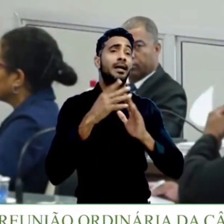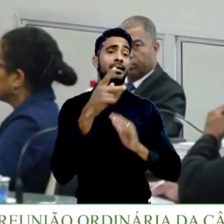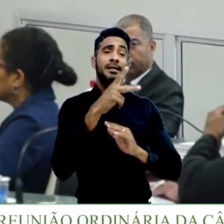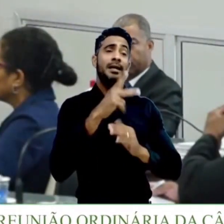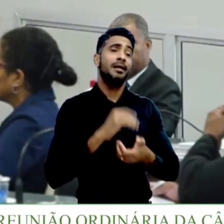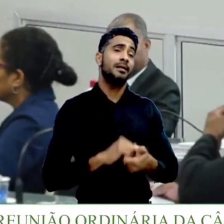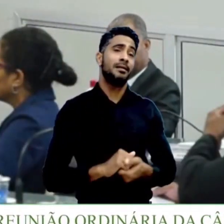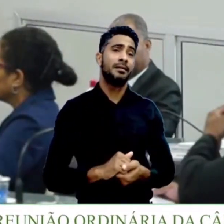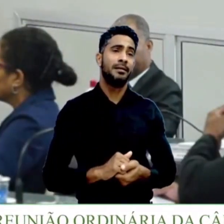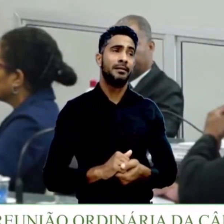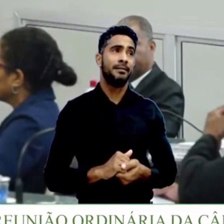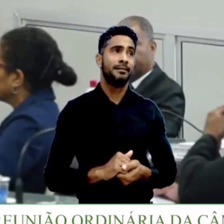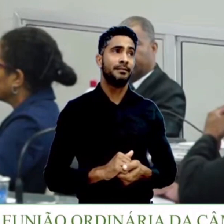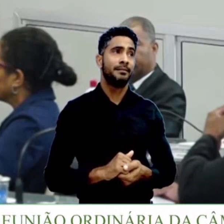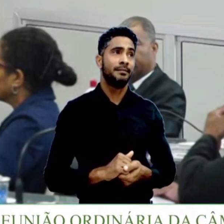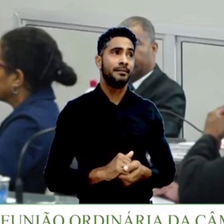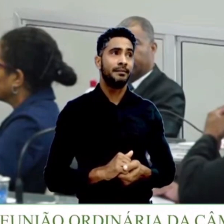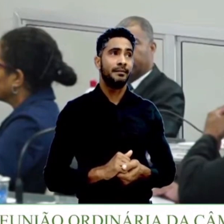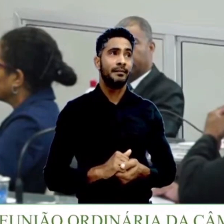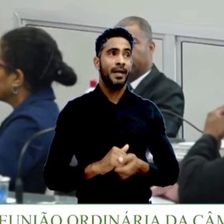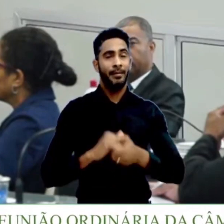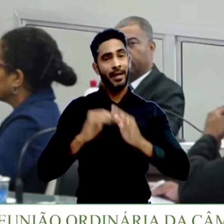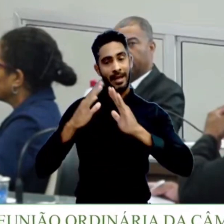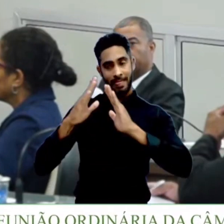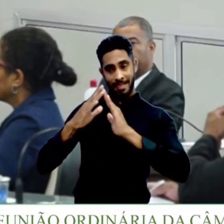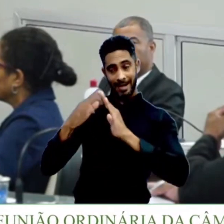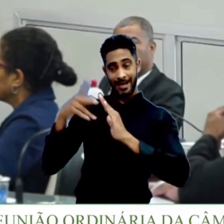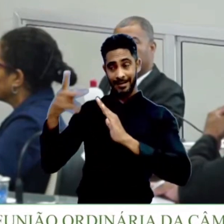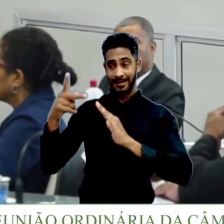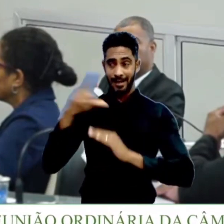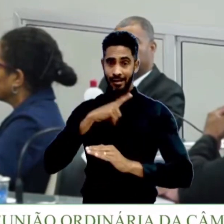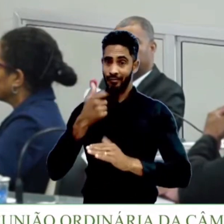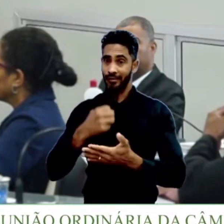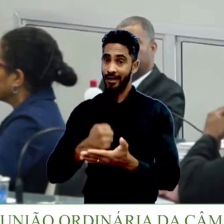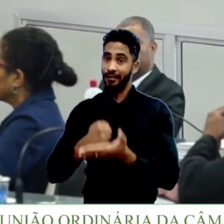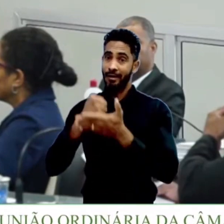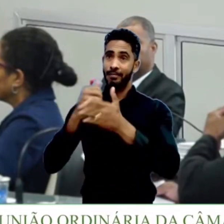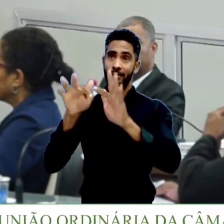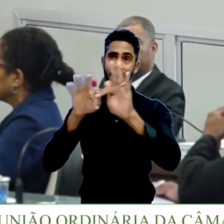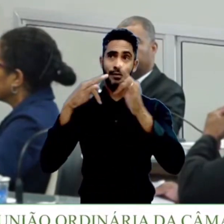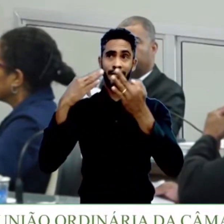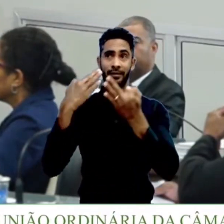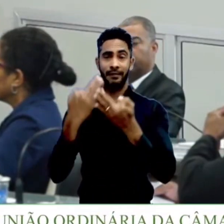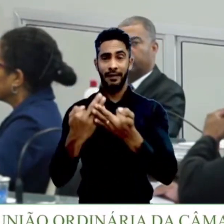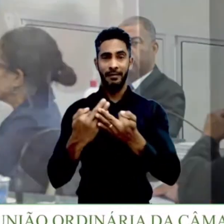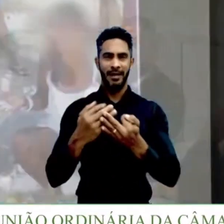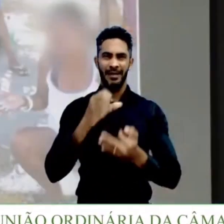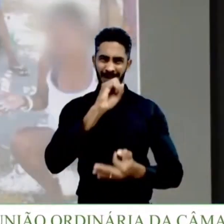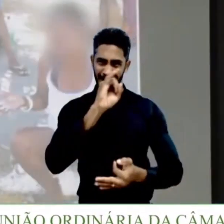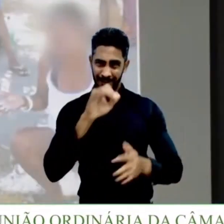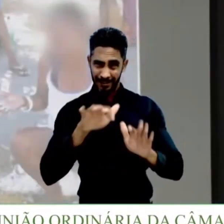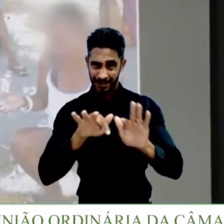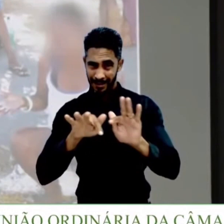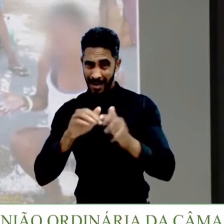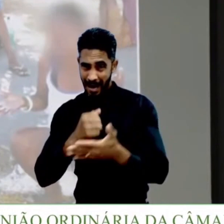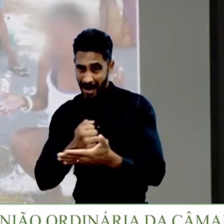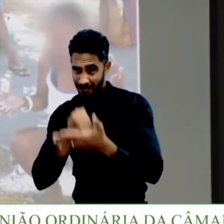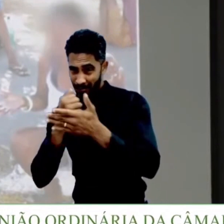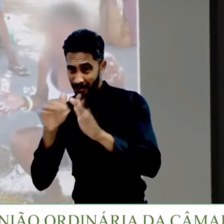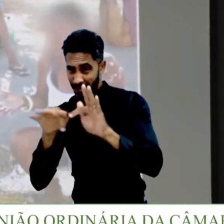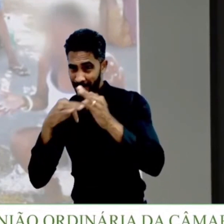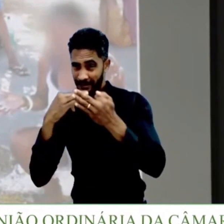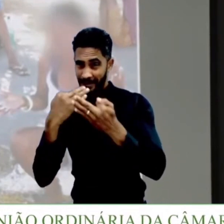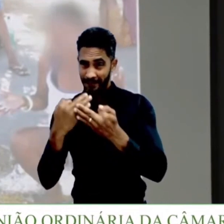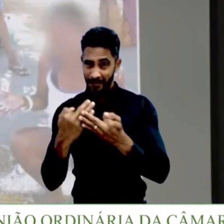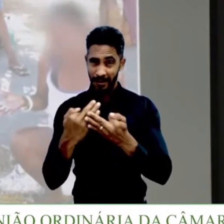ter, na casa dela, ela não ter o apoio da família. Mas será que ela não tem o apoio da família? Ou será